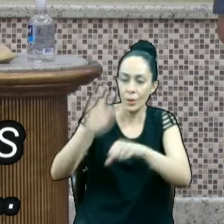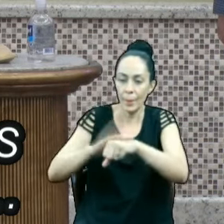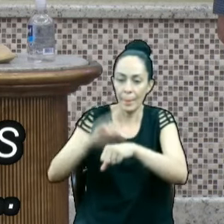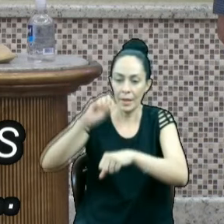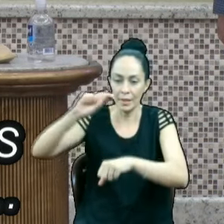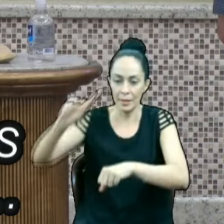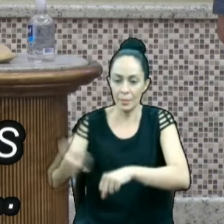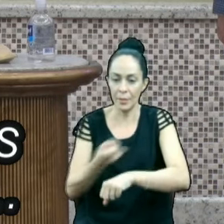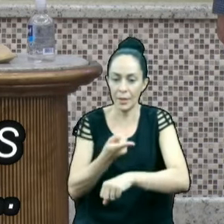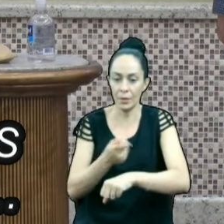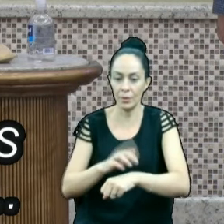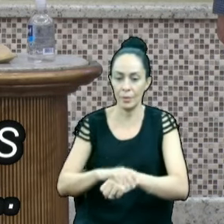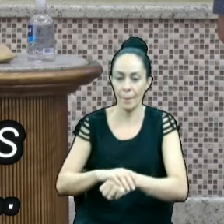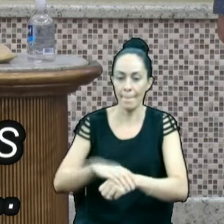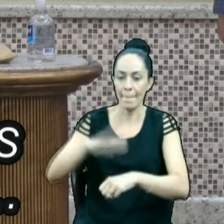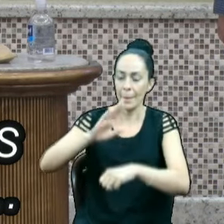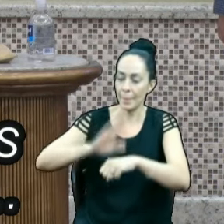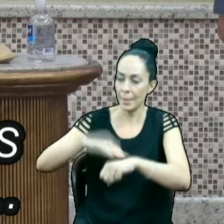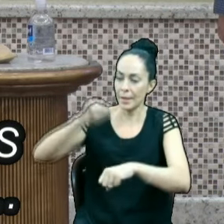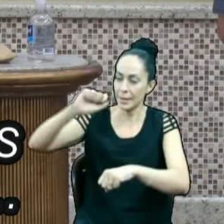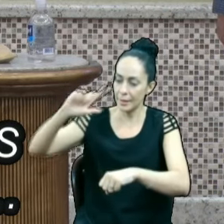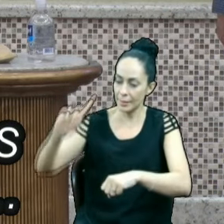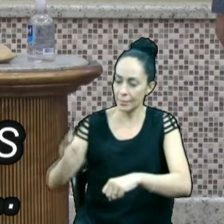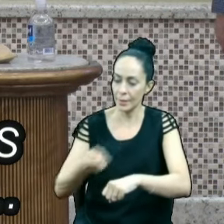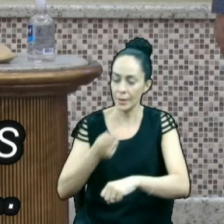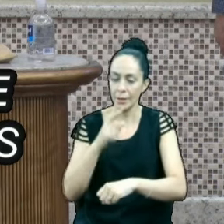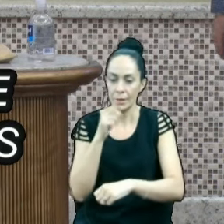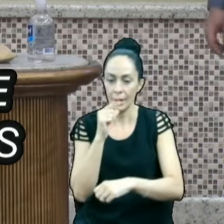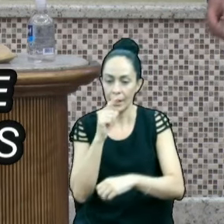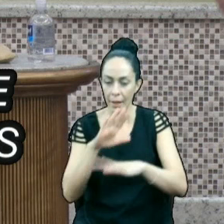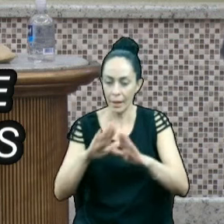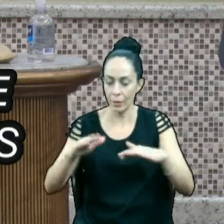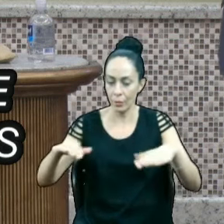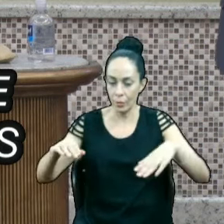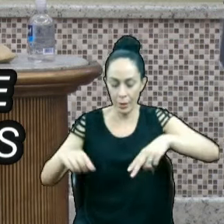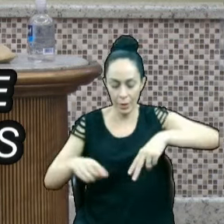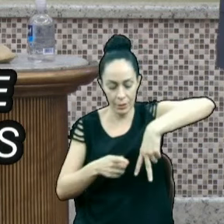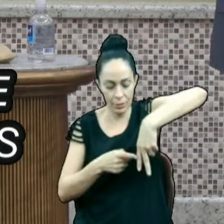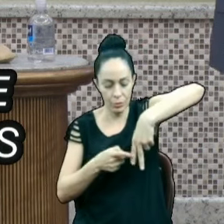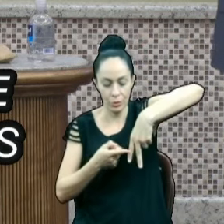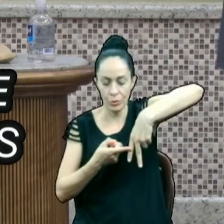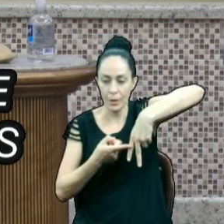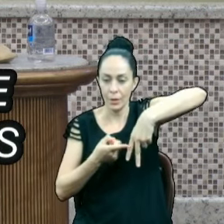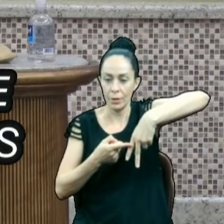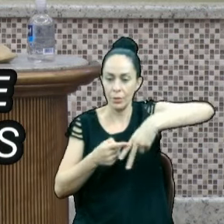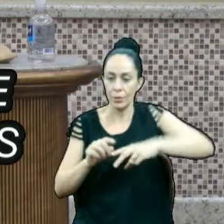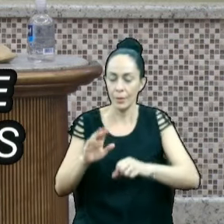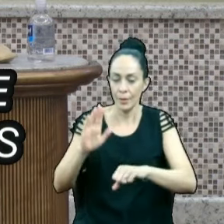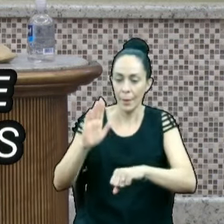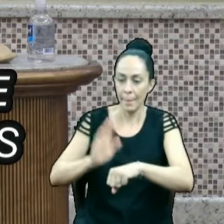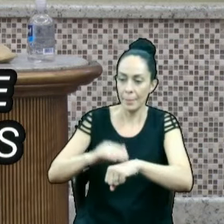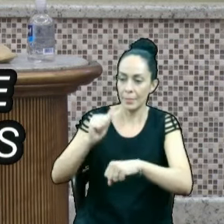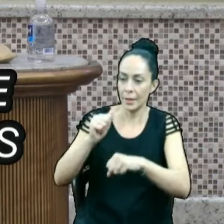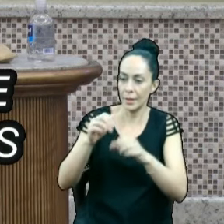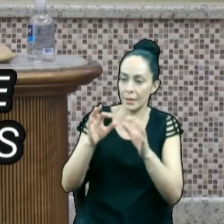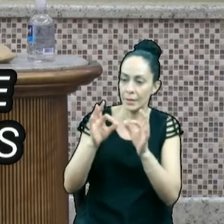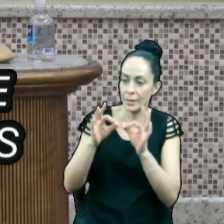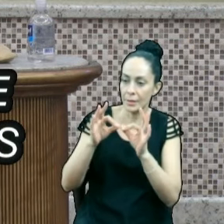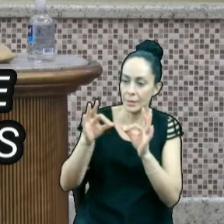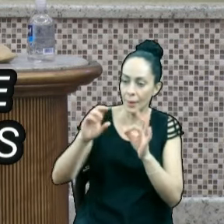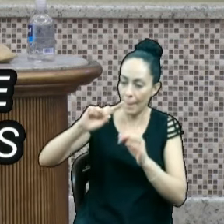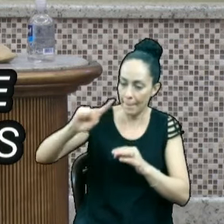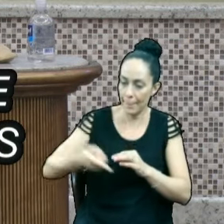passar pelas águas águas que me davam pelos joelhos e mediu mais mil e me fez passar por